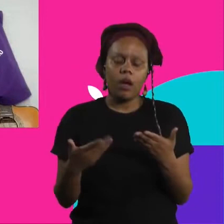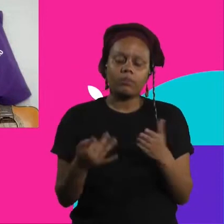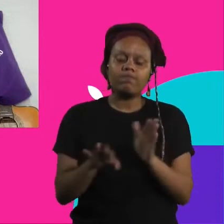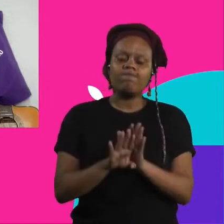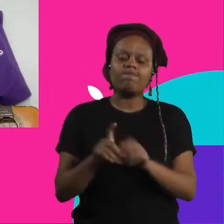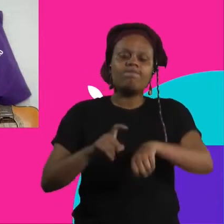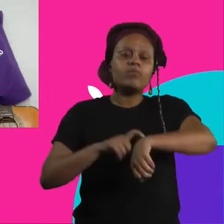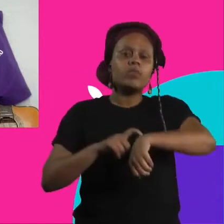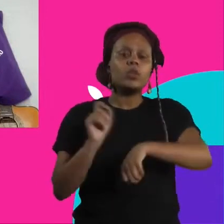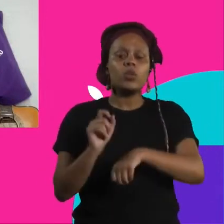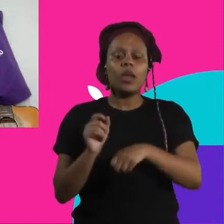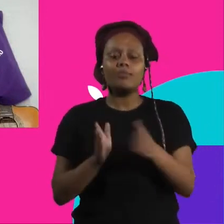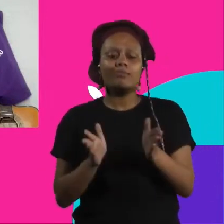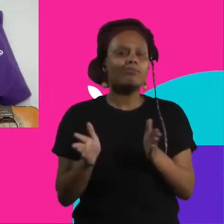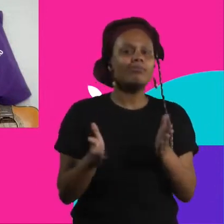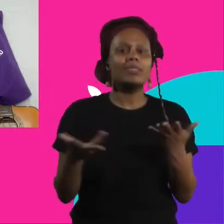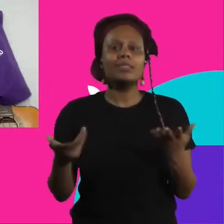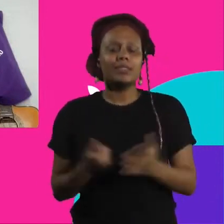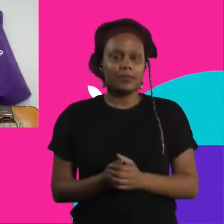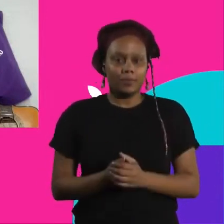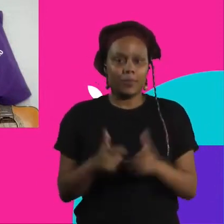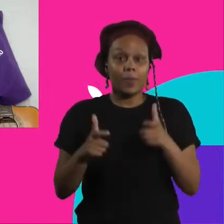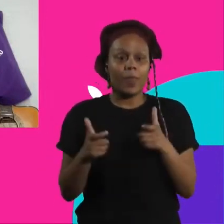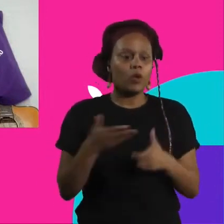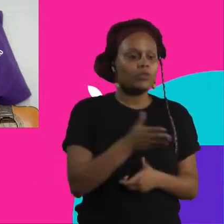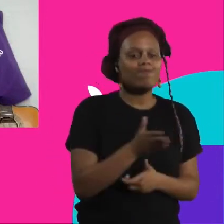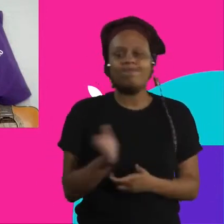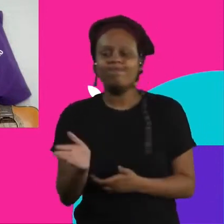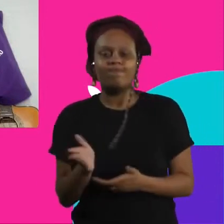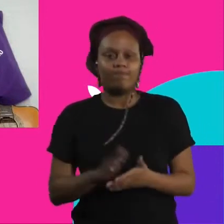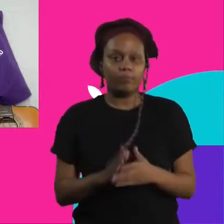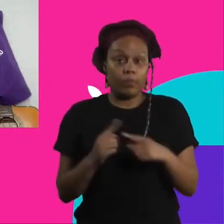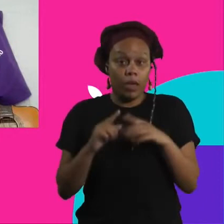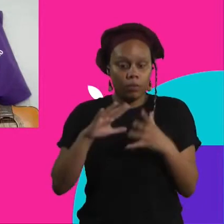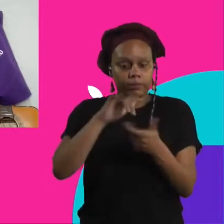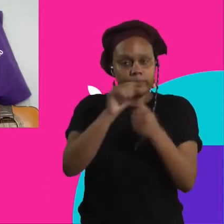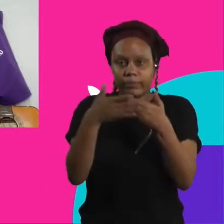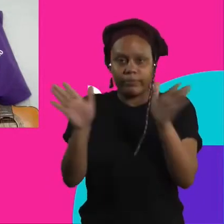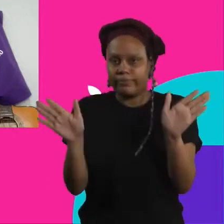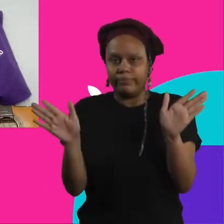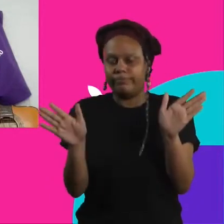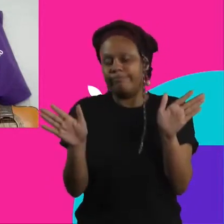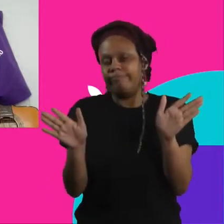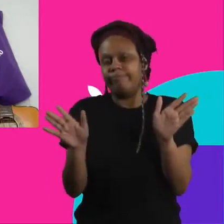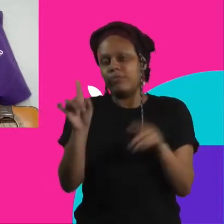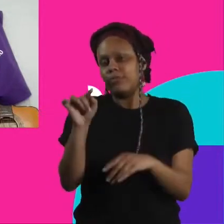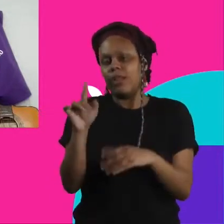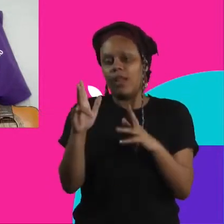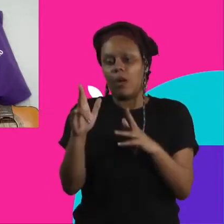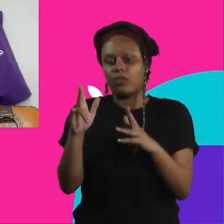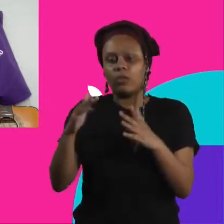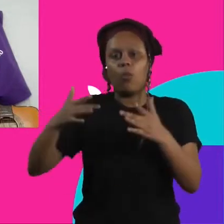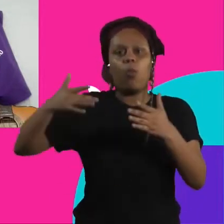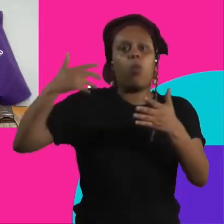que já está naquela encruzilhada. Vai estar que o mundo aberto não, né, ele é assim, ele vem